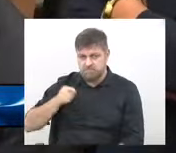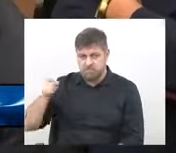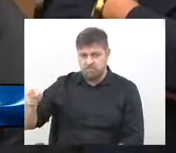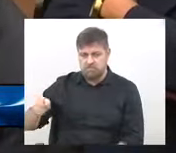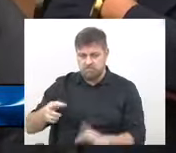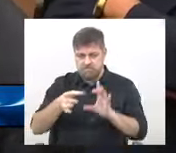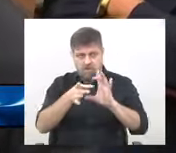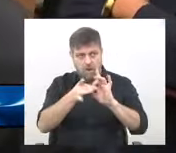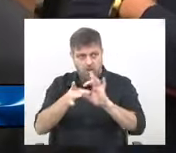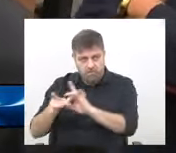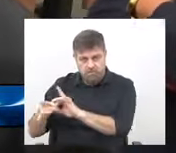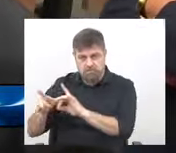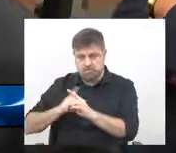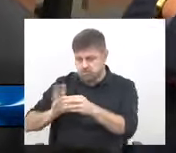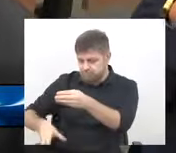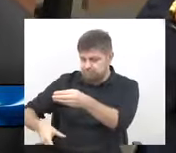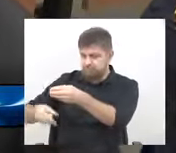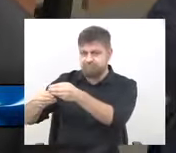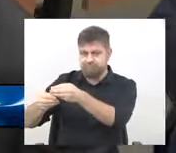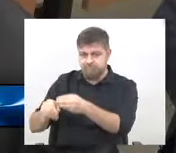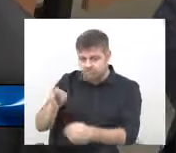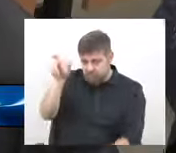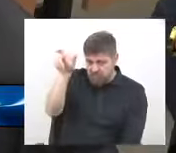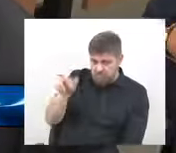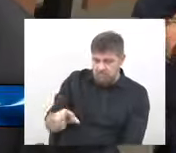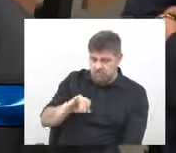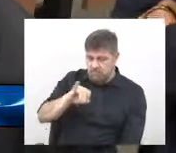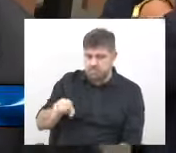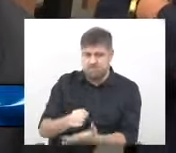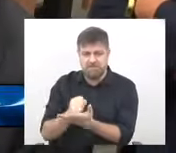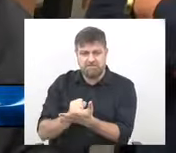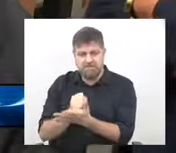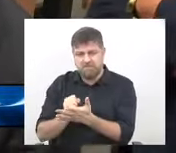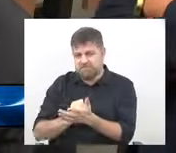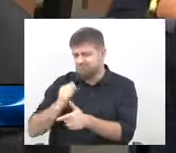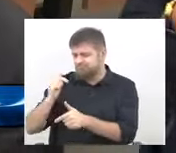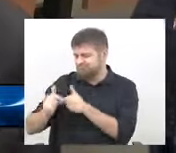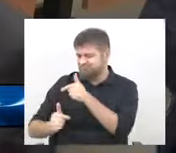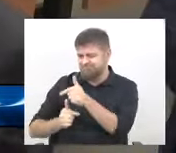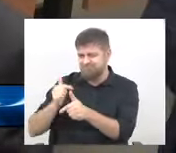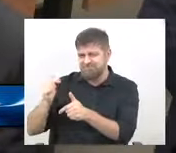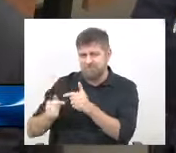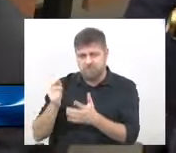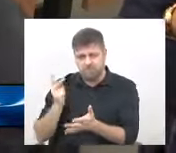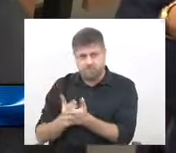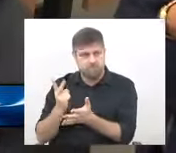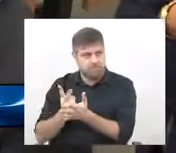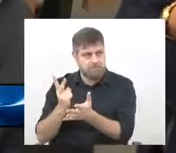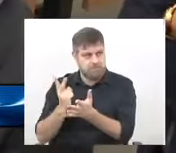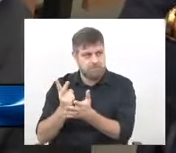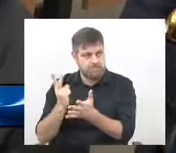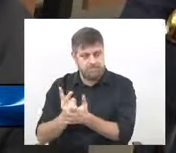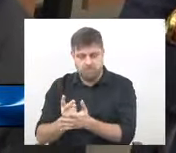raciocínio. Vossa Excelência, que tem pautado o seu trabalho aqui com muita dedicação